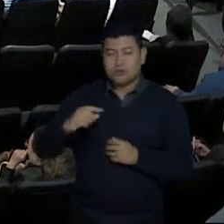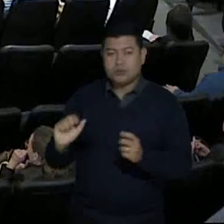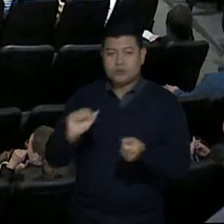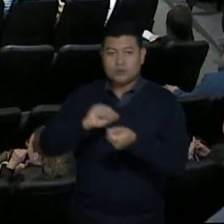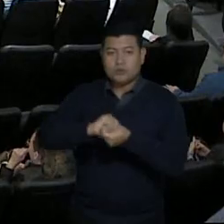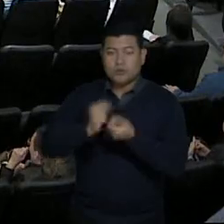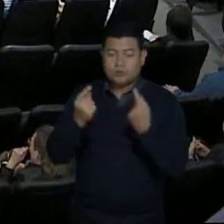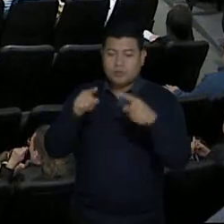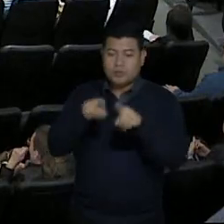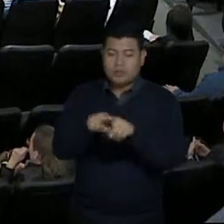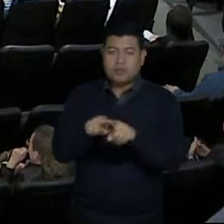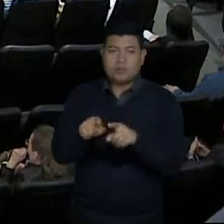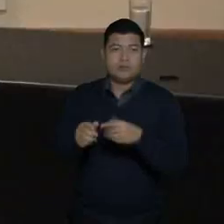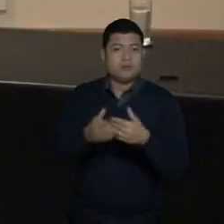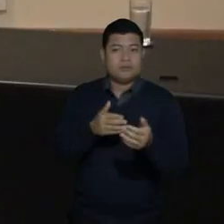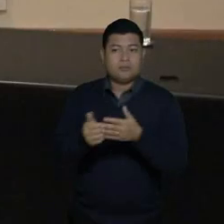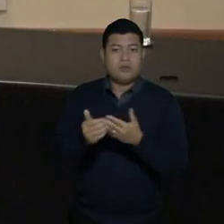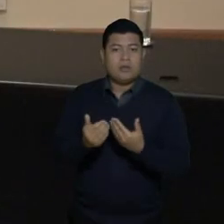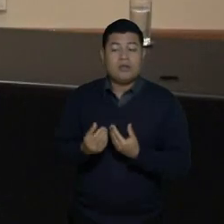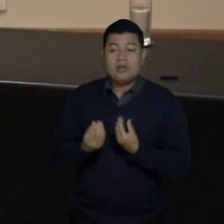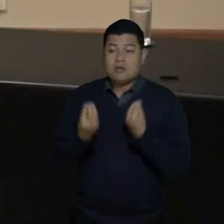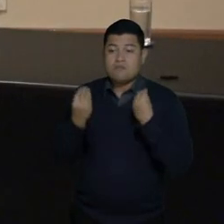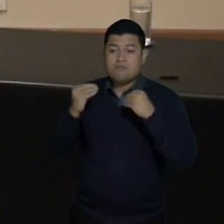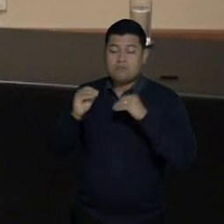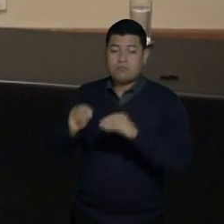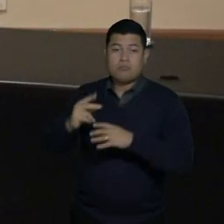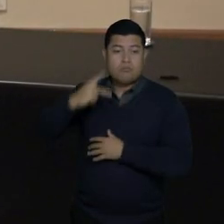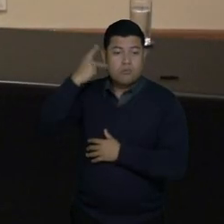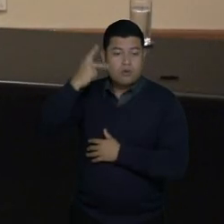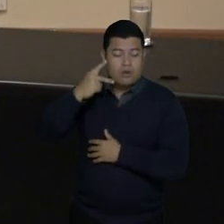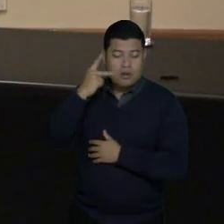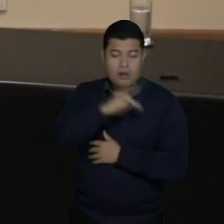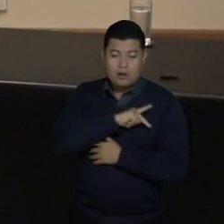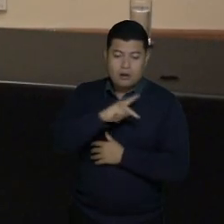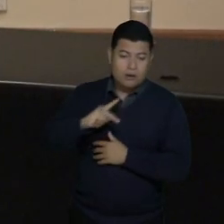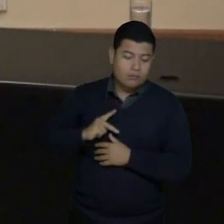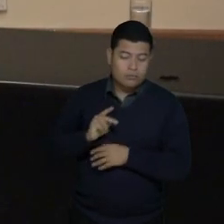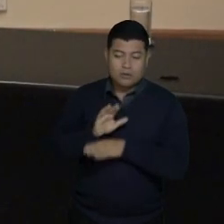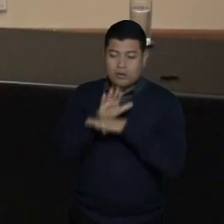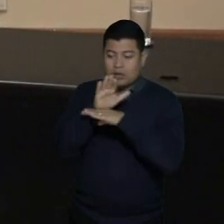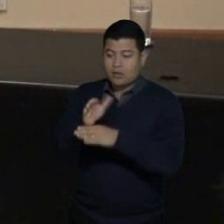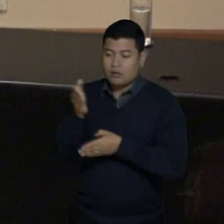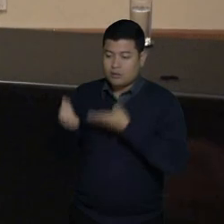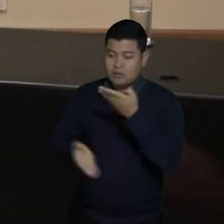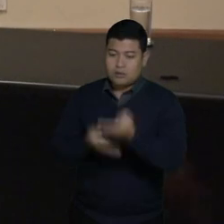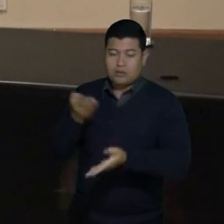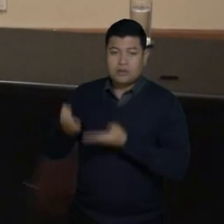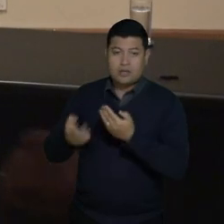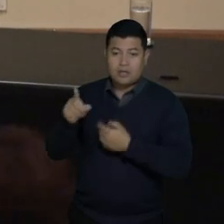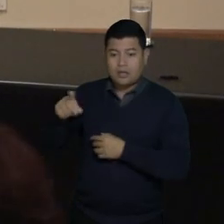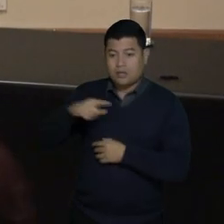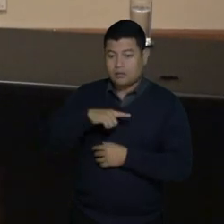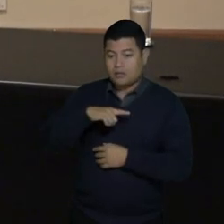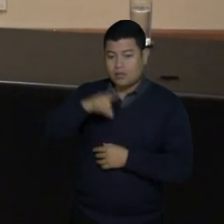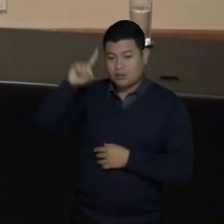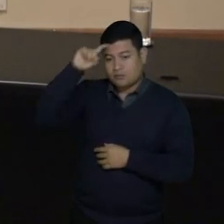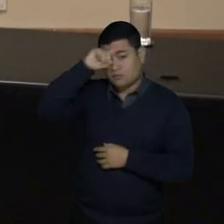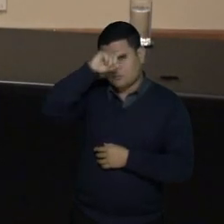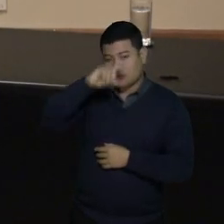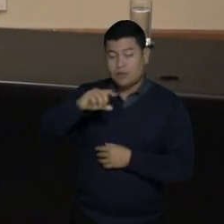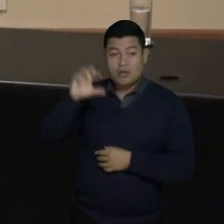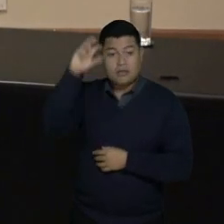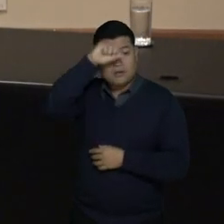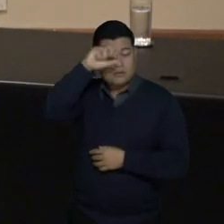situação de implementação de políticas públicas que atendam as crianças com dificuldade na aprendizagem o que for